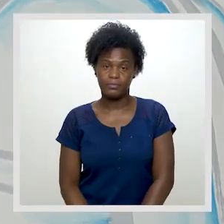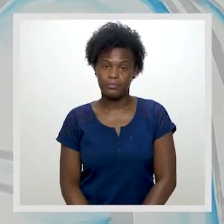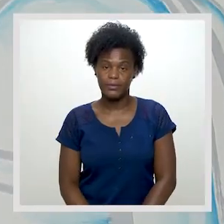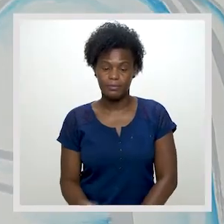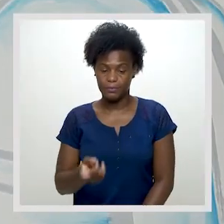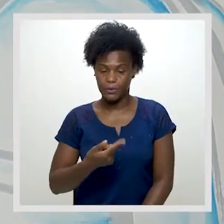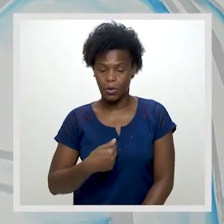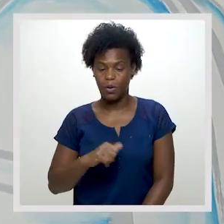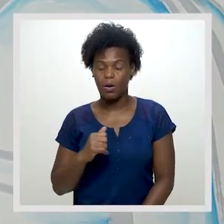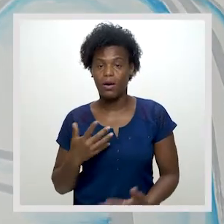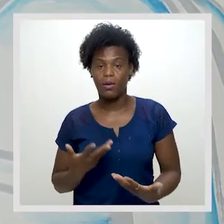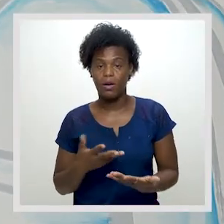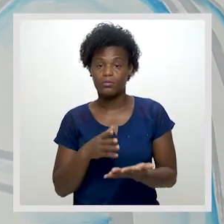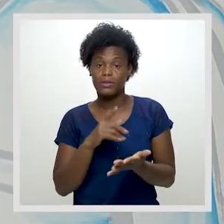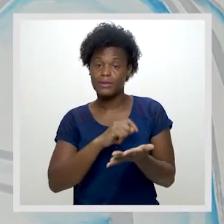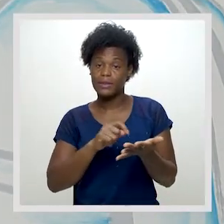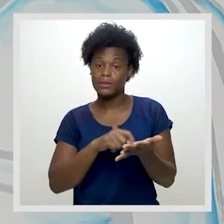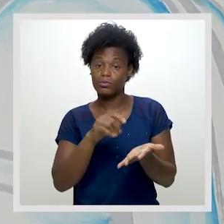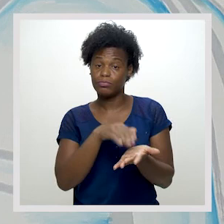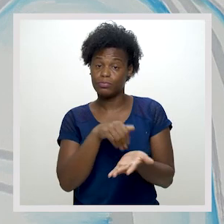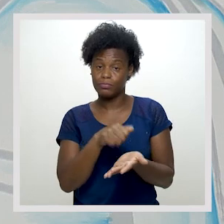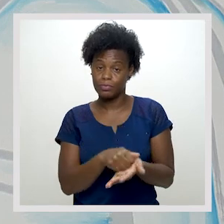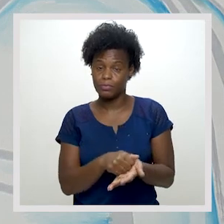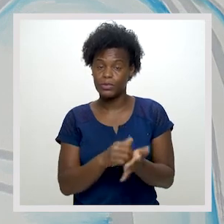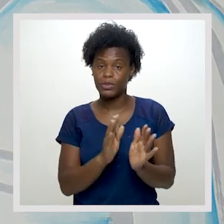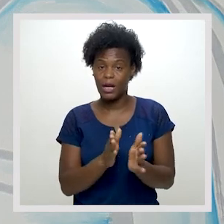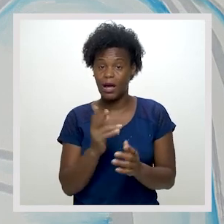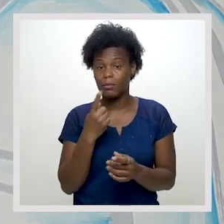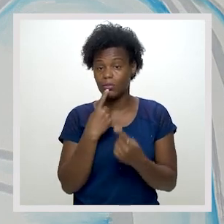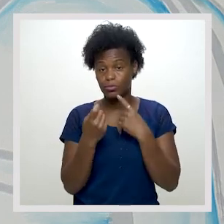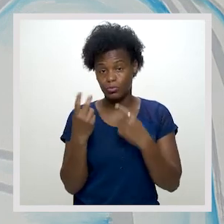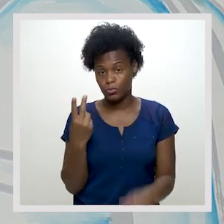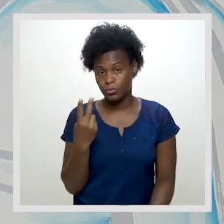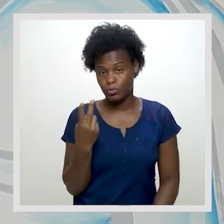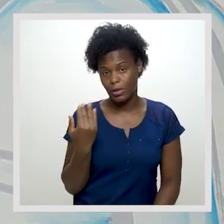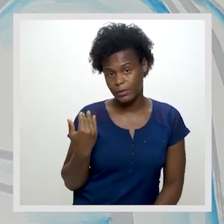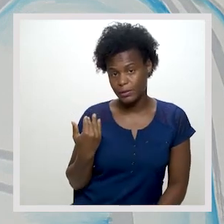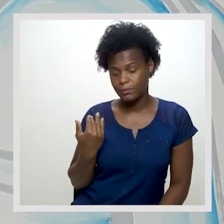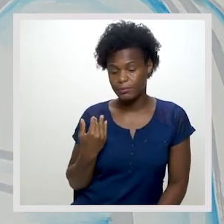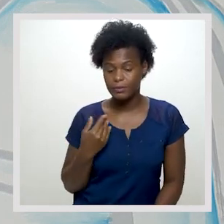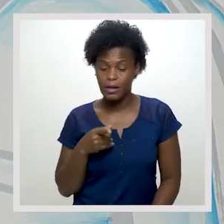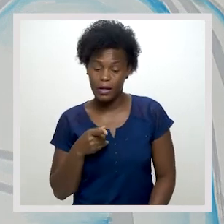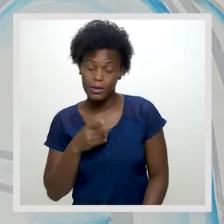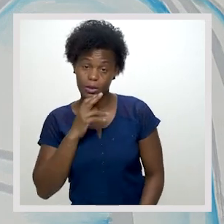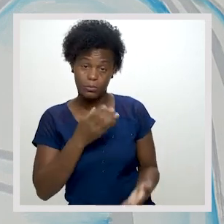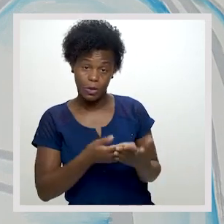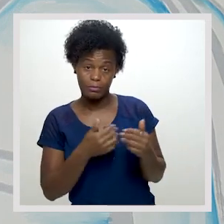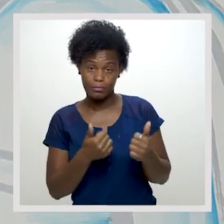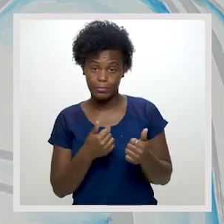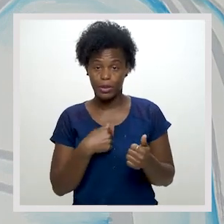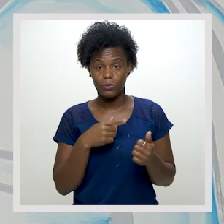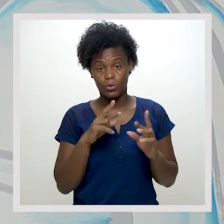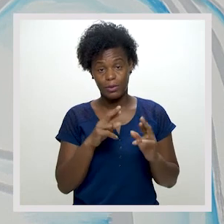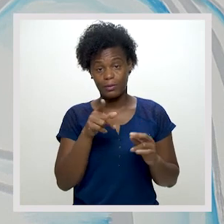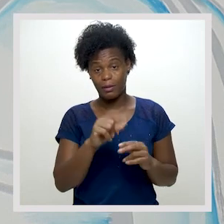Acabamos agora de corrigir o nosso exercício. Eram 2 perguntas. Estas é que são corretas. Espero também